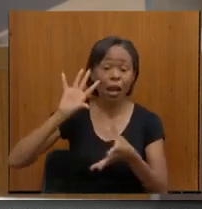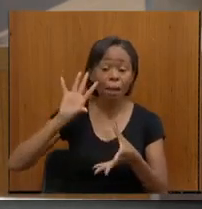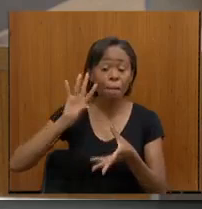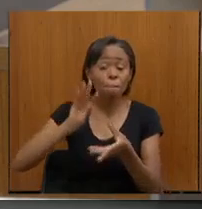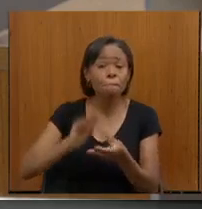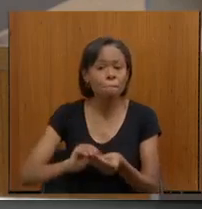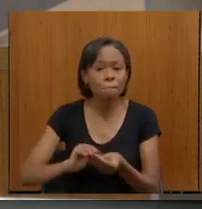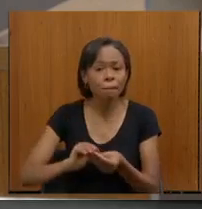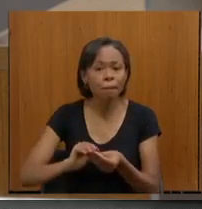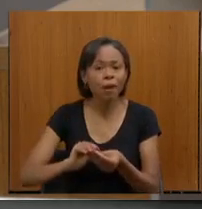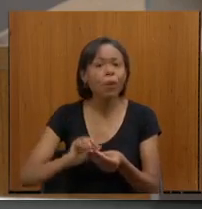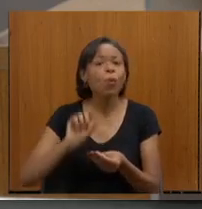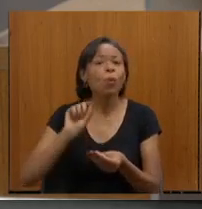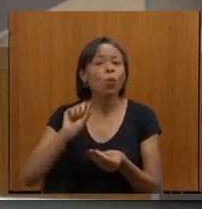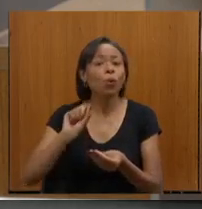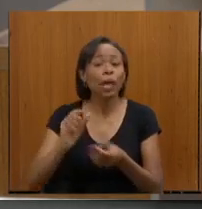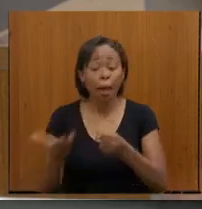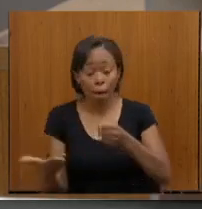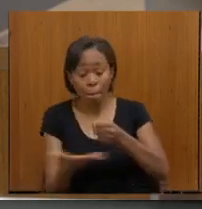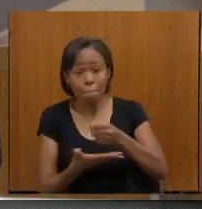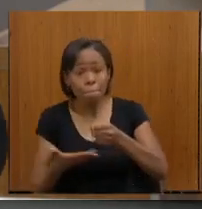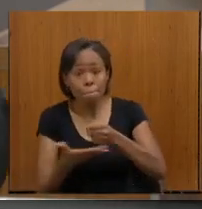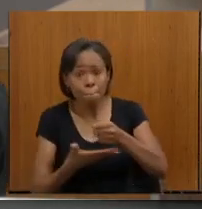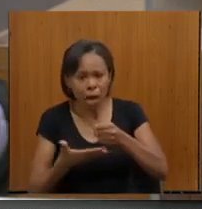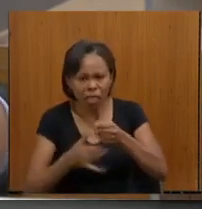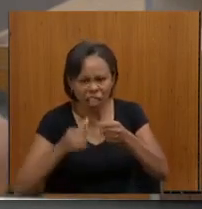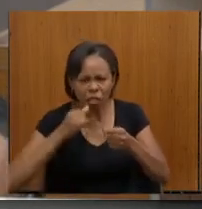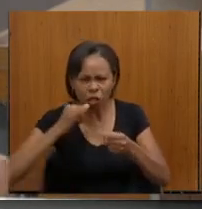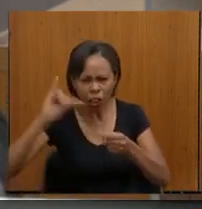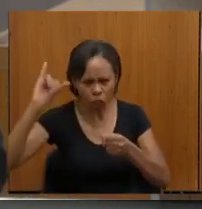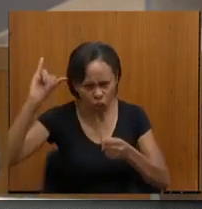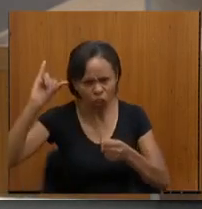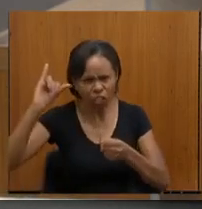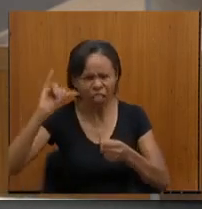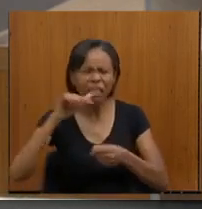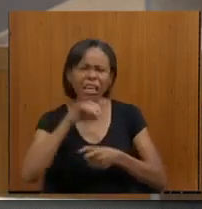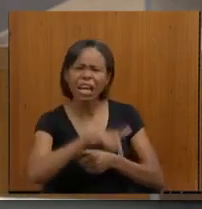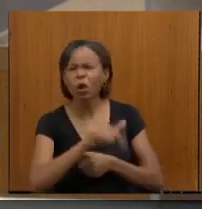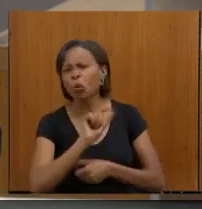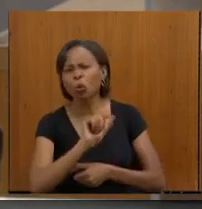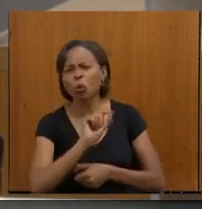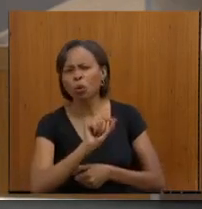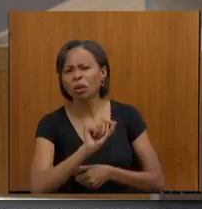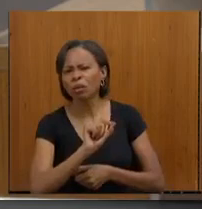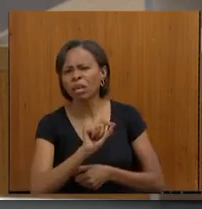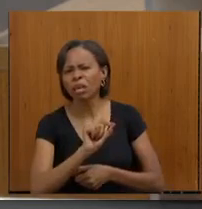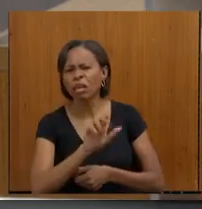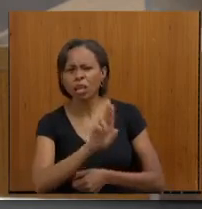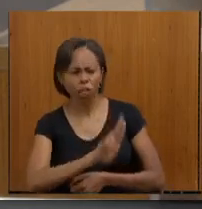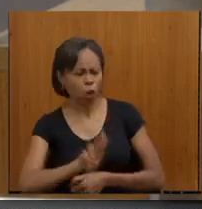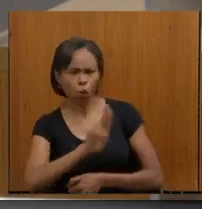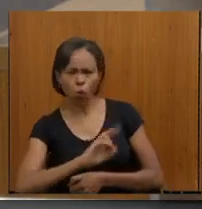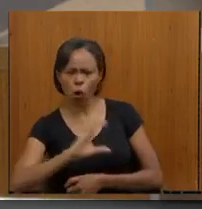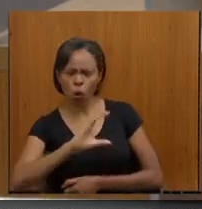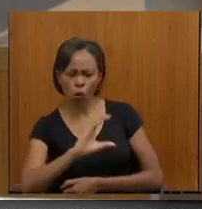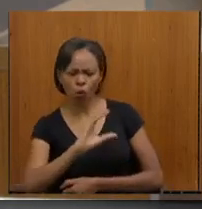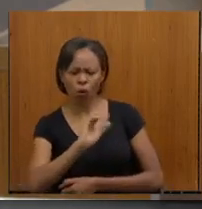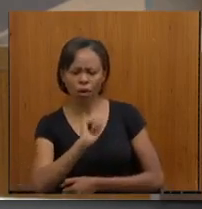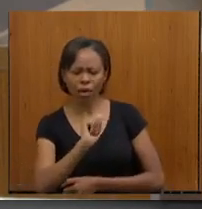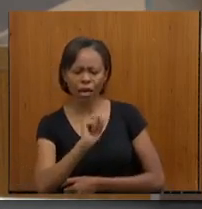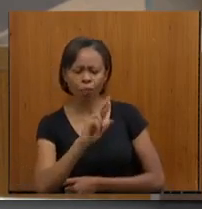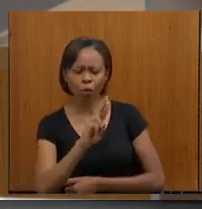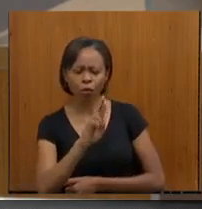de que a matriz energética Mundial seja 10 carbonizada ou seja se deixe de utilizar o carbono